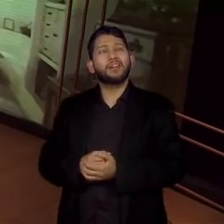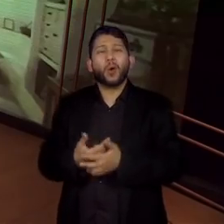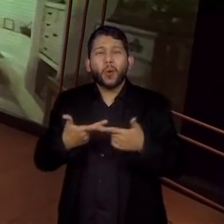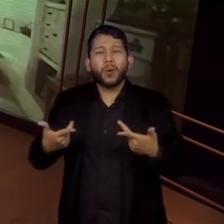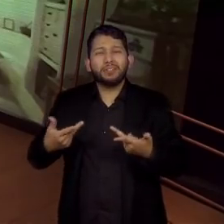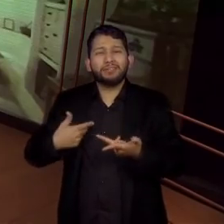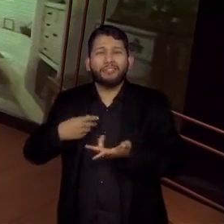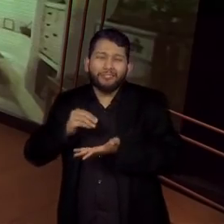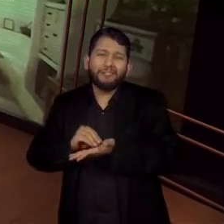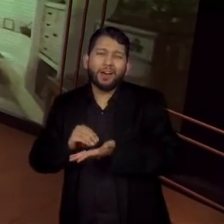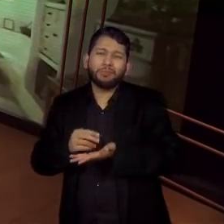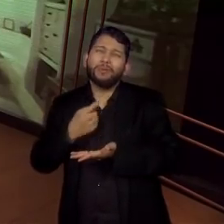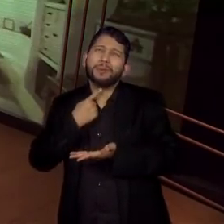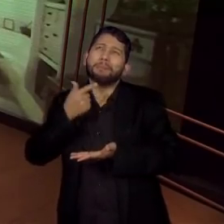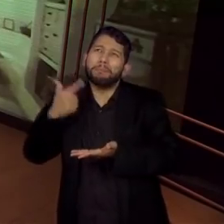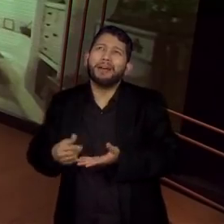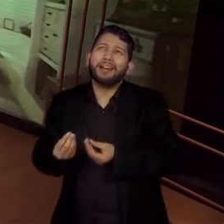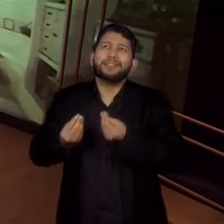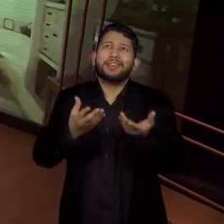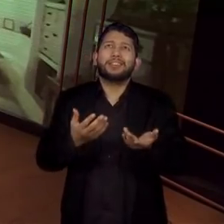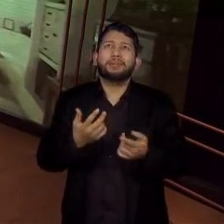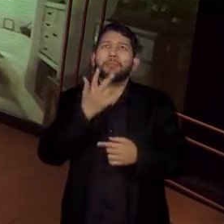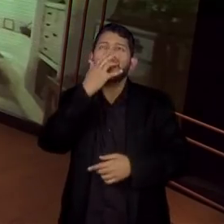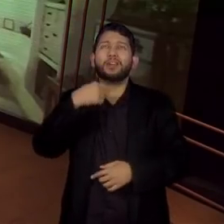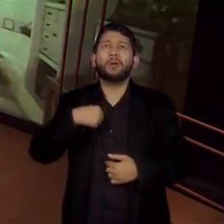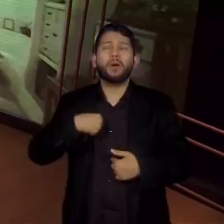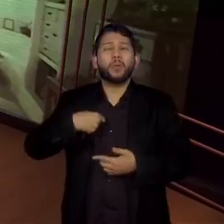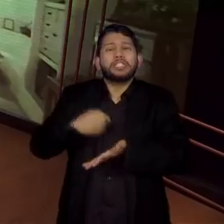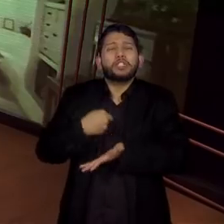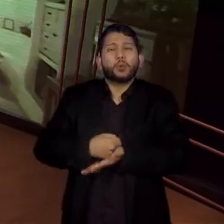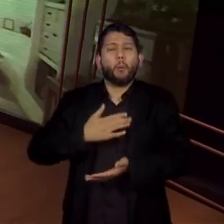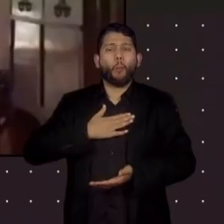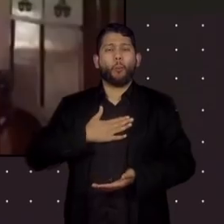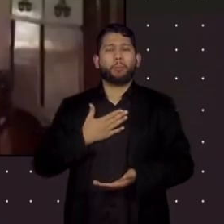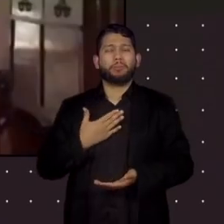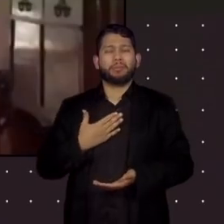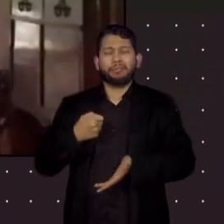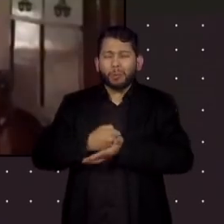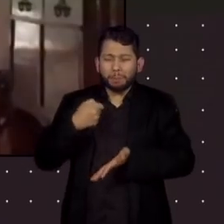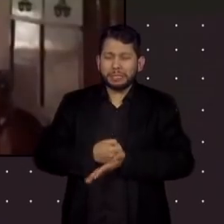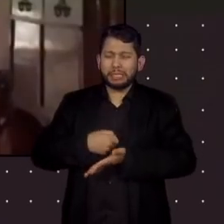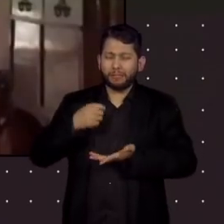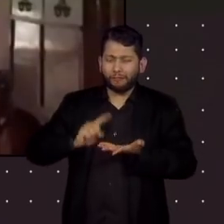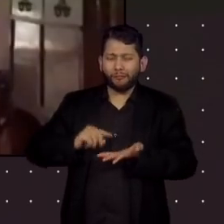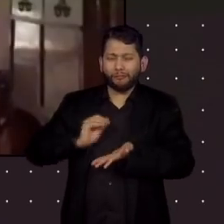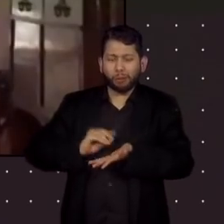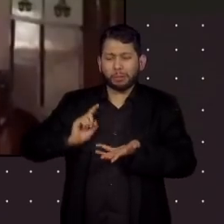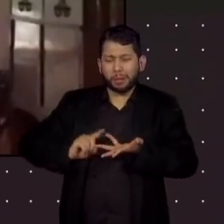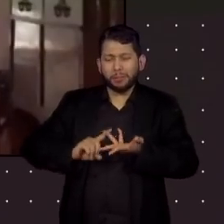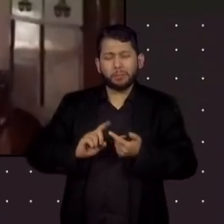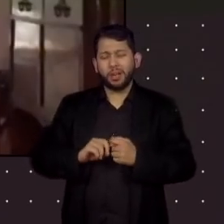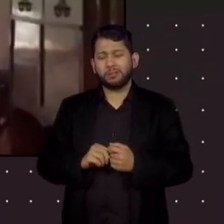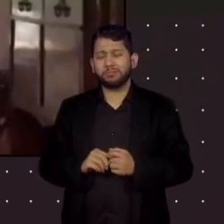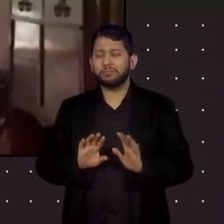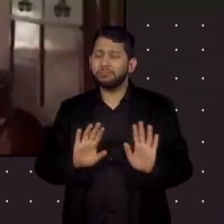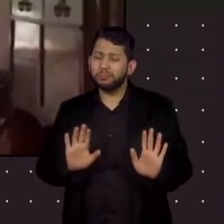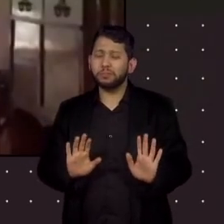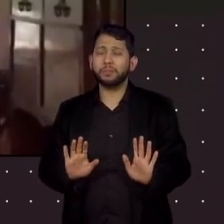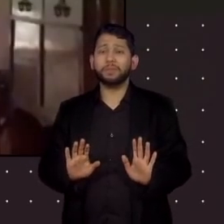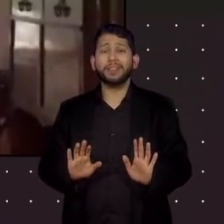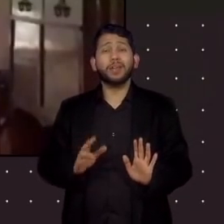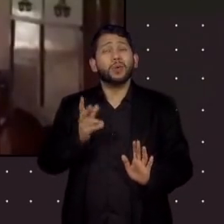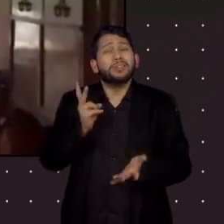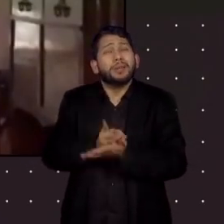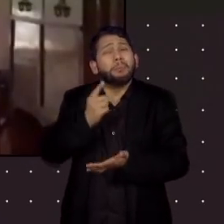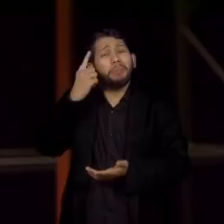Sempre nós exigimos muito, né? Na nossa missão aqui, né? Mas eu acho que o que eu fiz, a gente está sempre achando que precisa